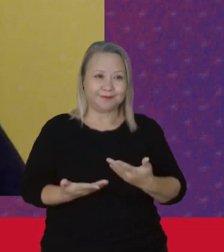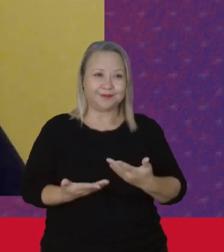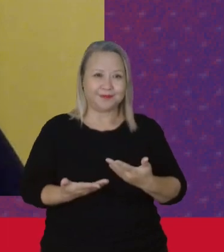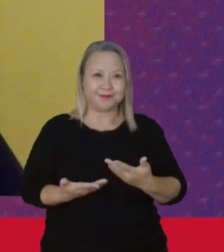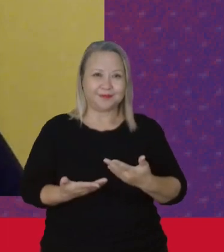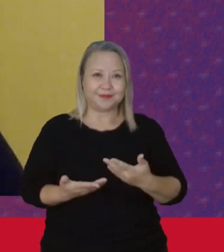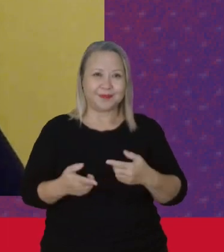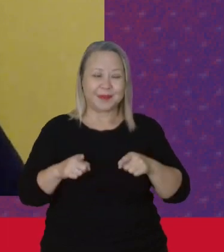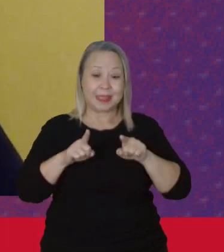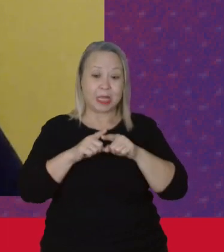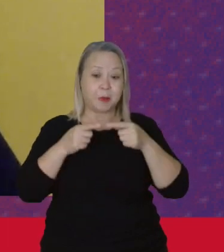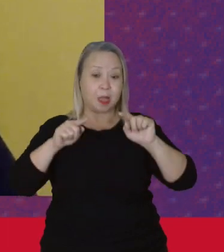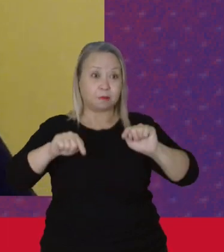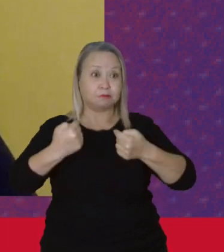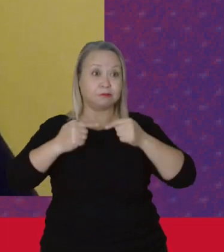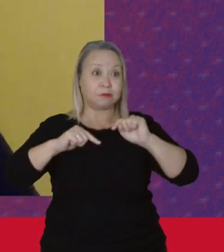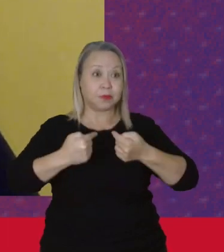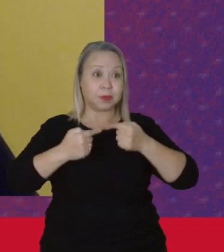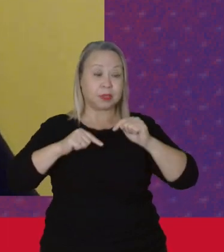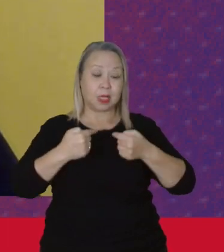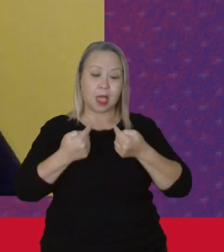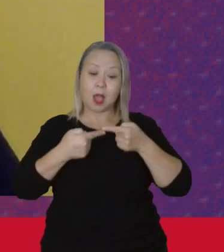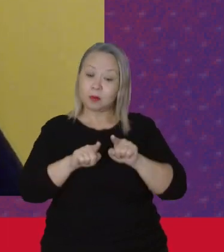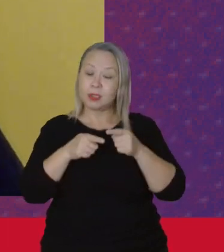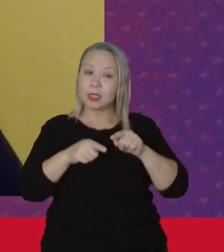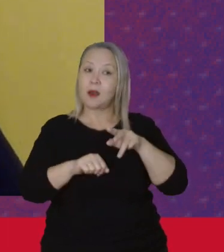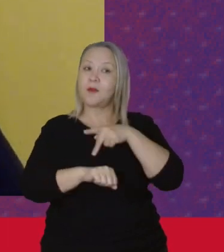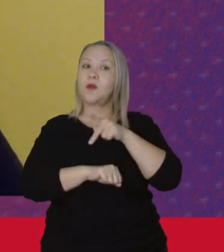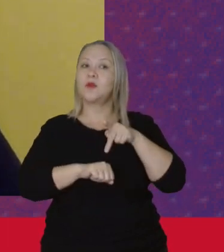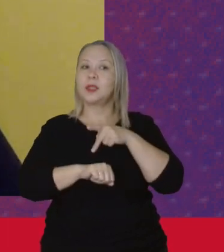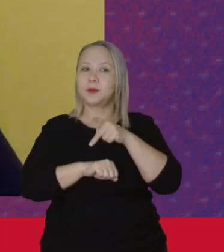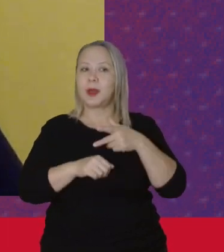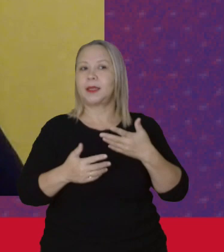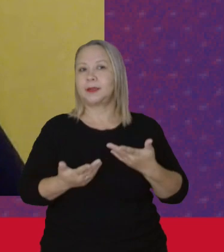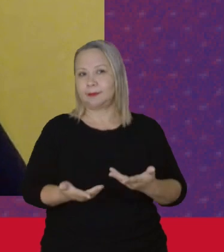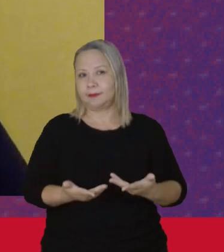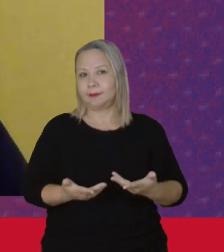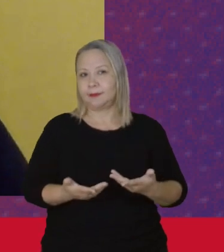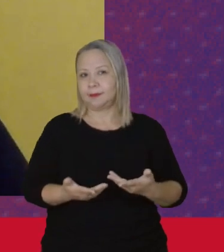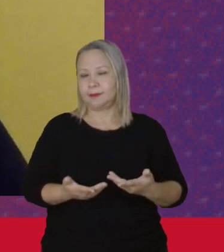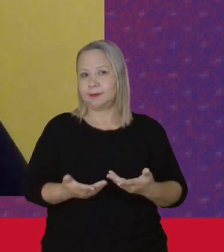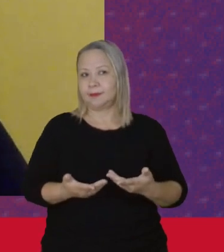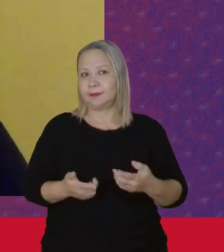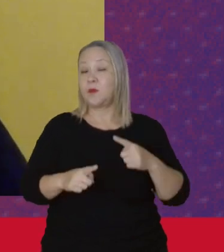também um desafio, né, nesse país, porque